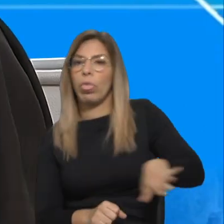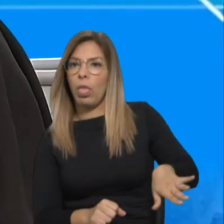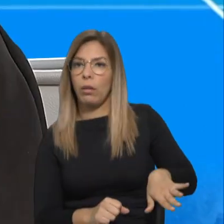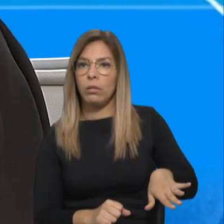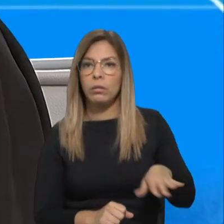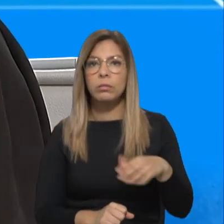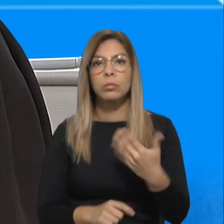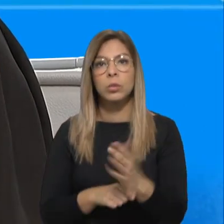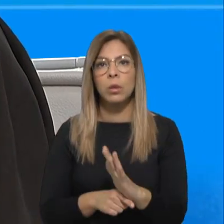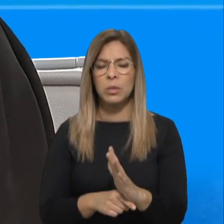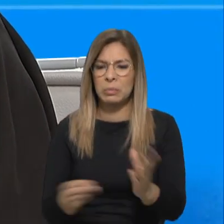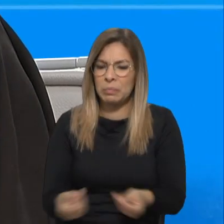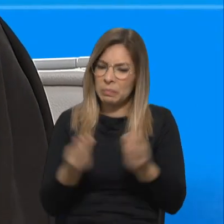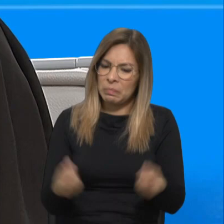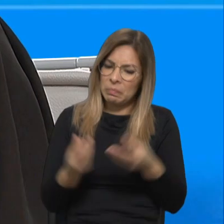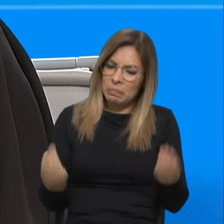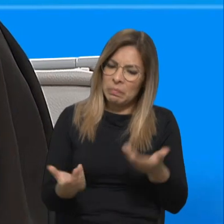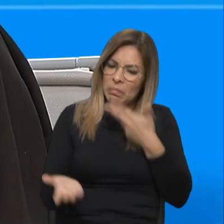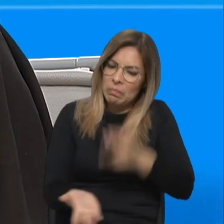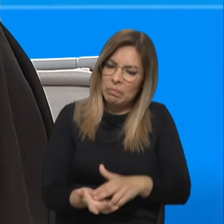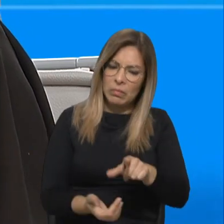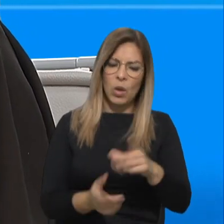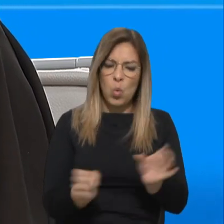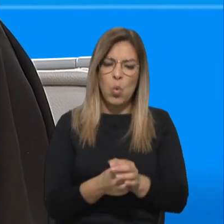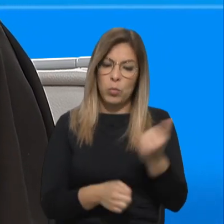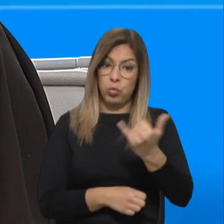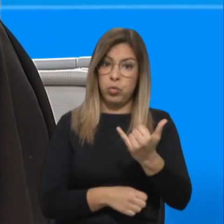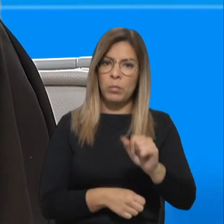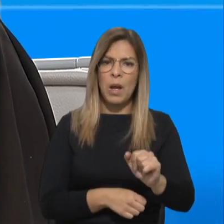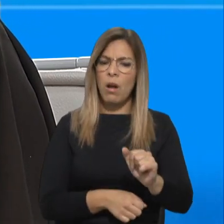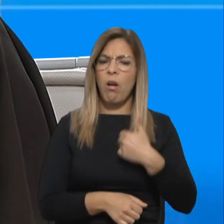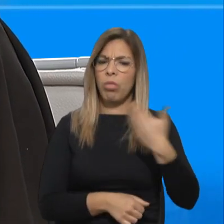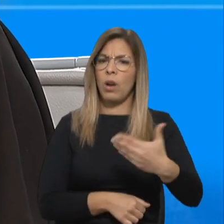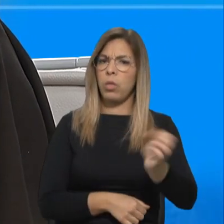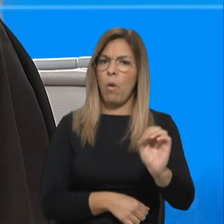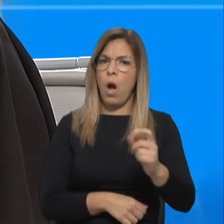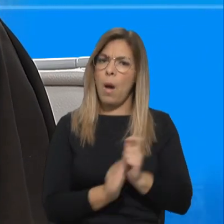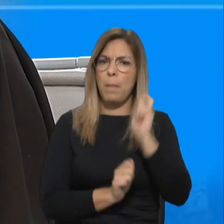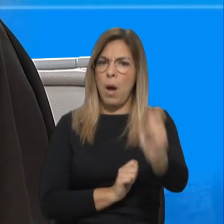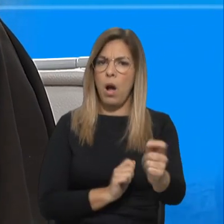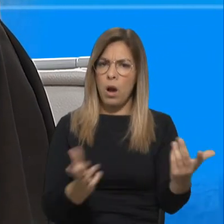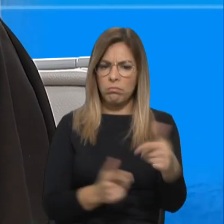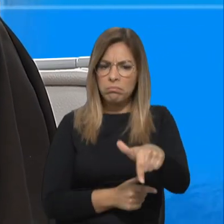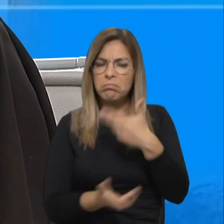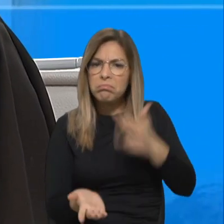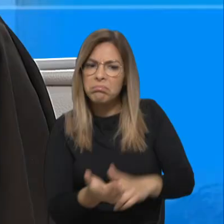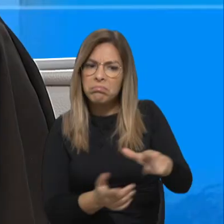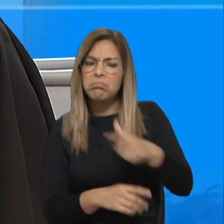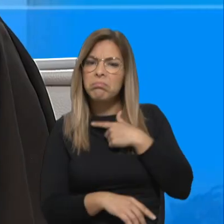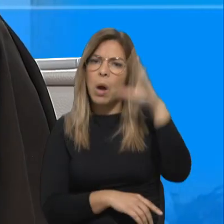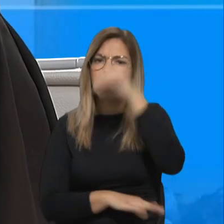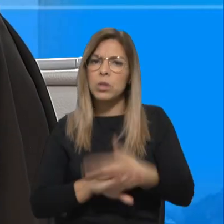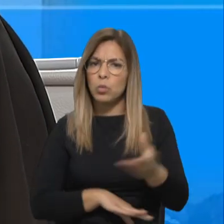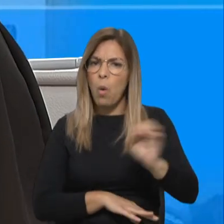este processo é tão vago, e o segundo grupo de trabalho põe de lado. Não há direito à compensação porque não se considera que tenha havido crime de natureza